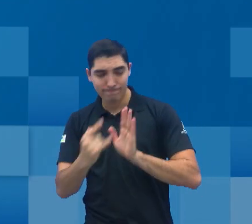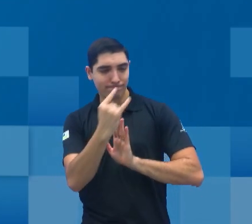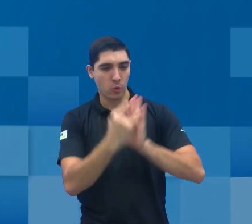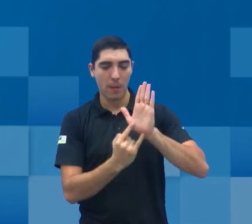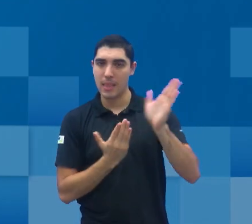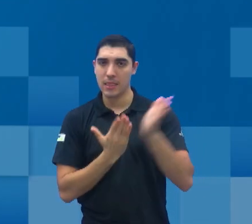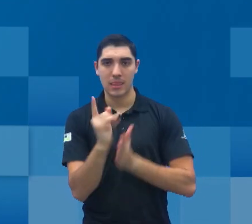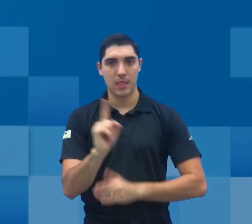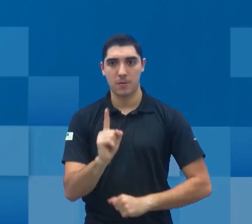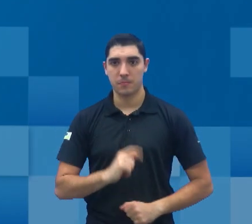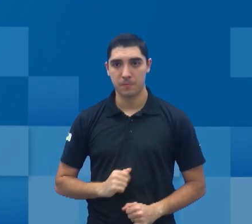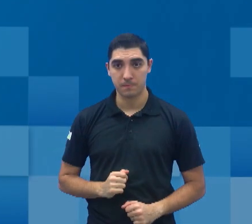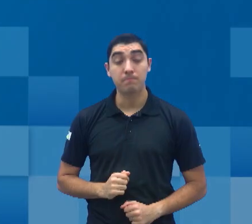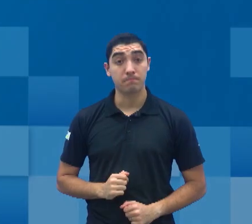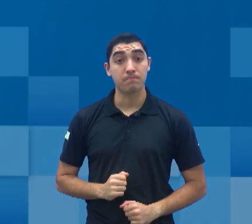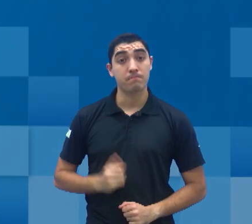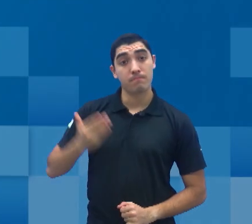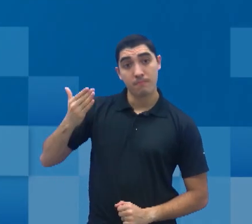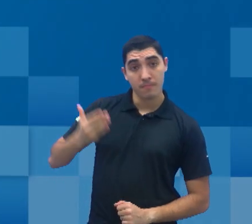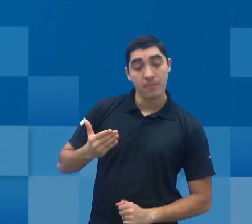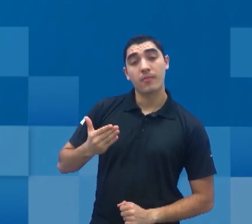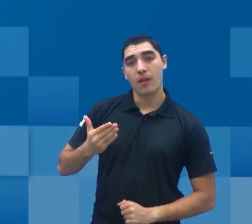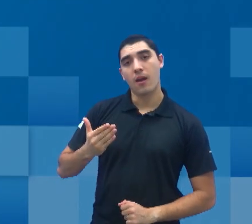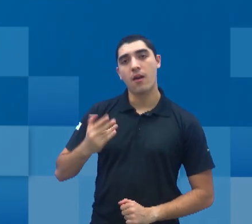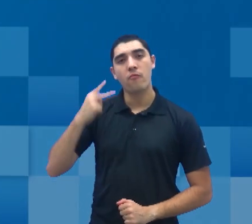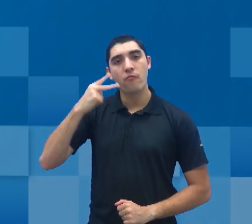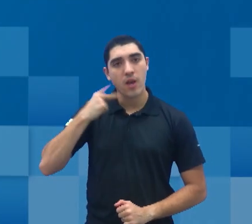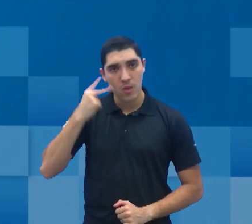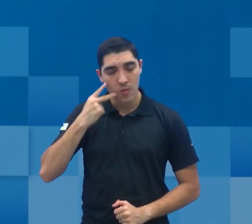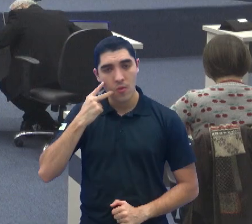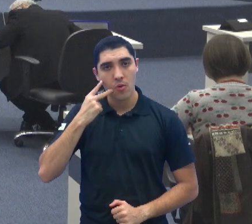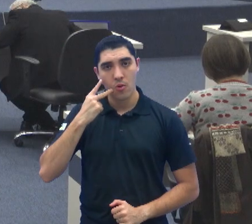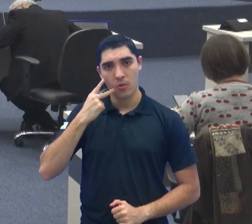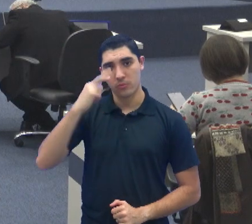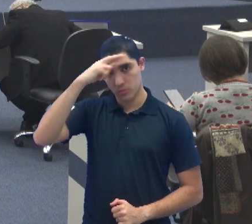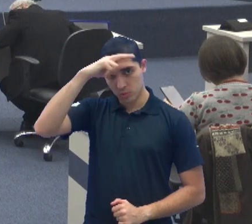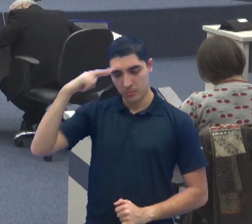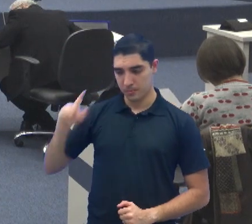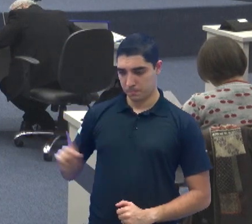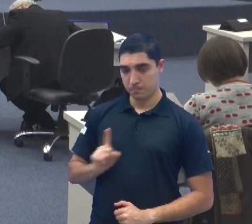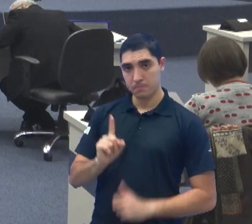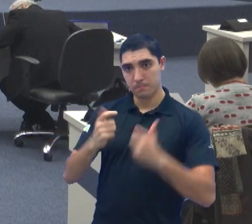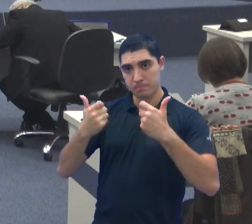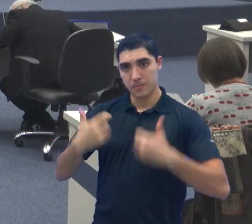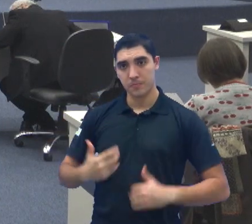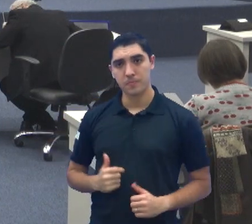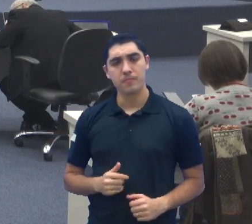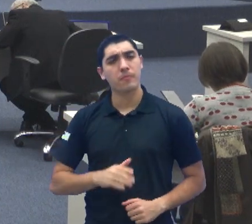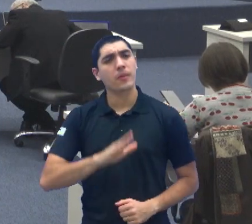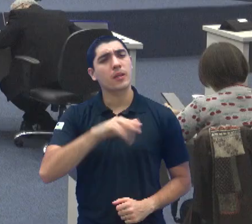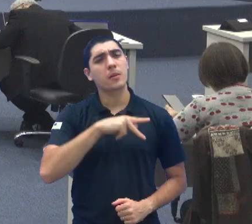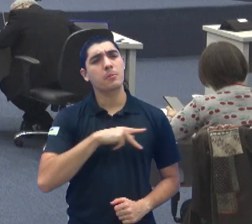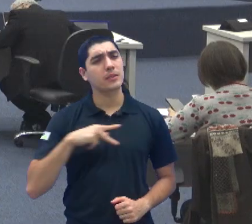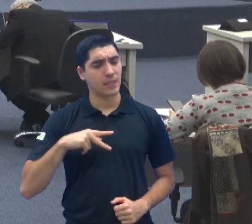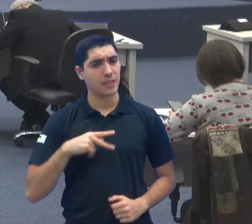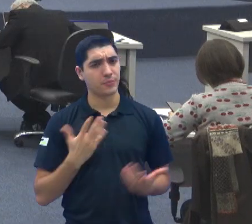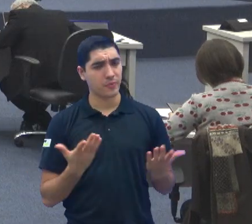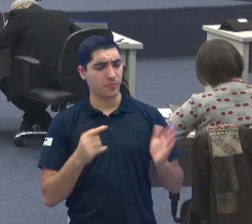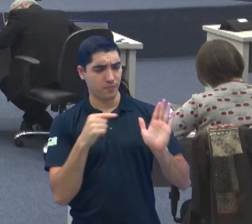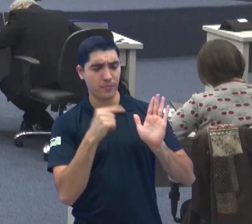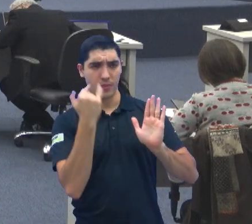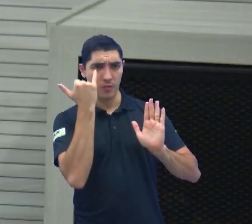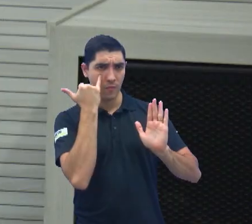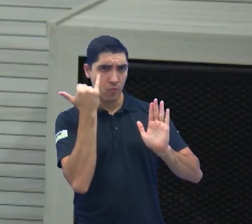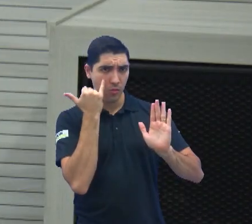está rejeitado. Justificativo de votação, por tempo de minuto, o vereador Roberto Chagas. Senhor presidente, eu queria saber, além dessas informações que